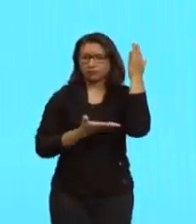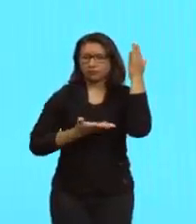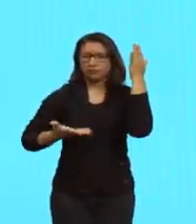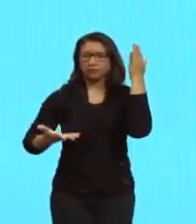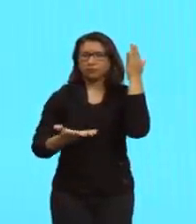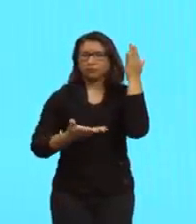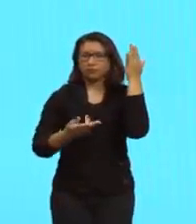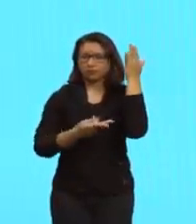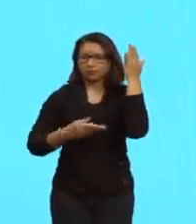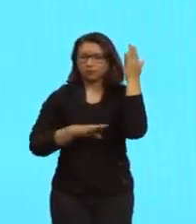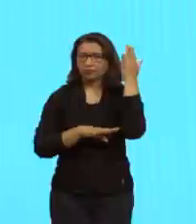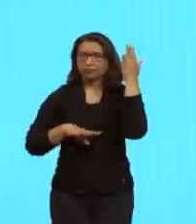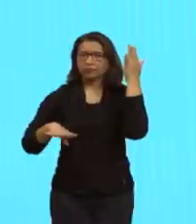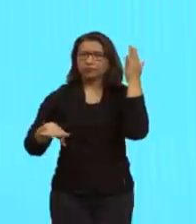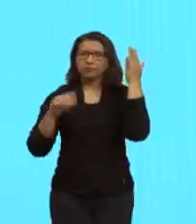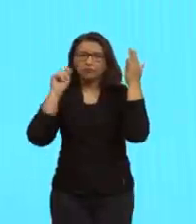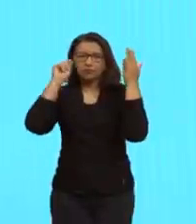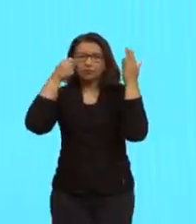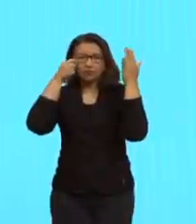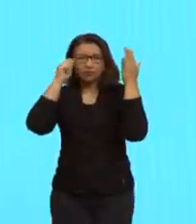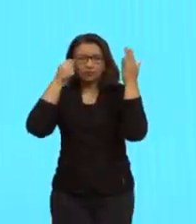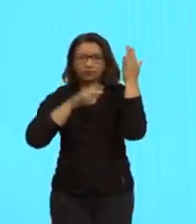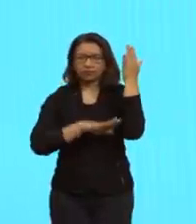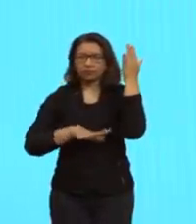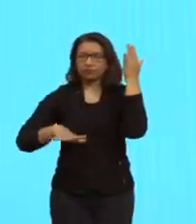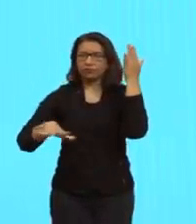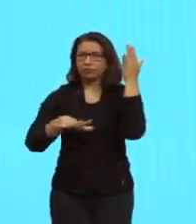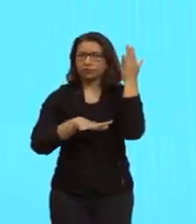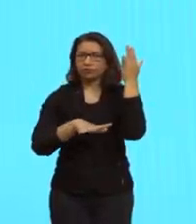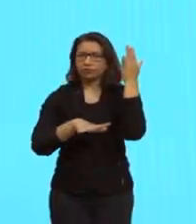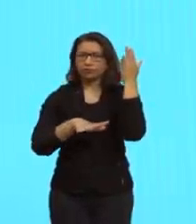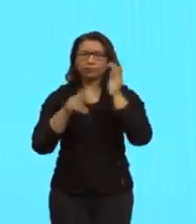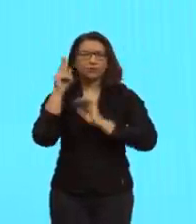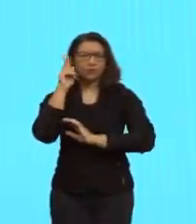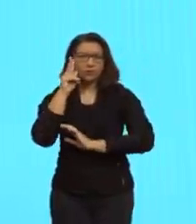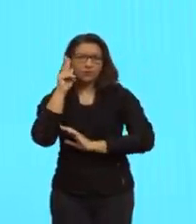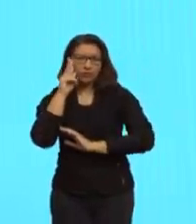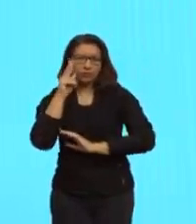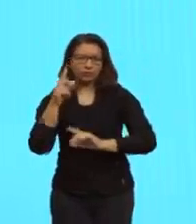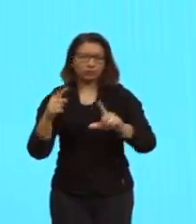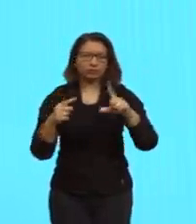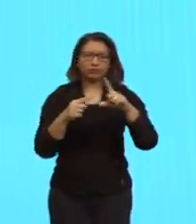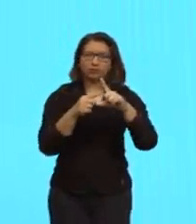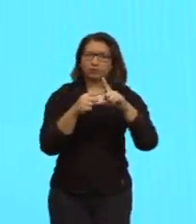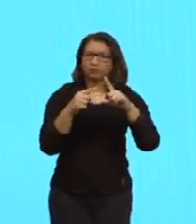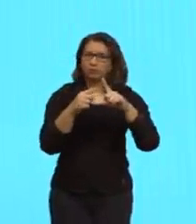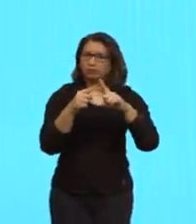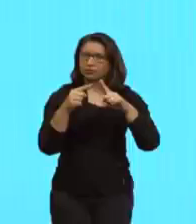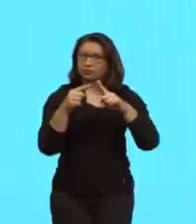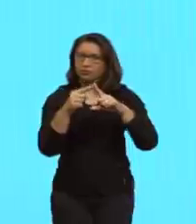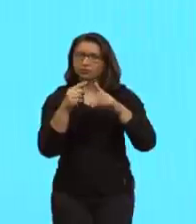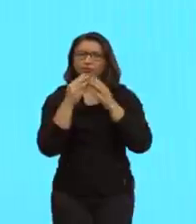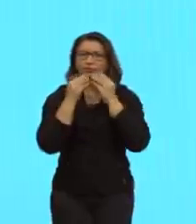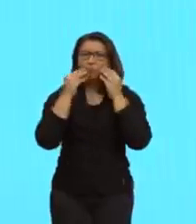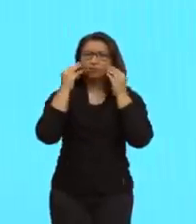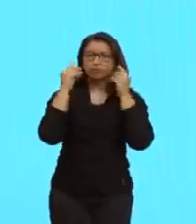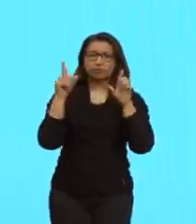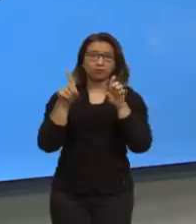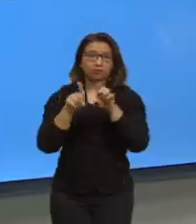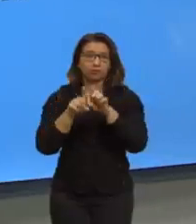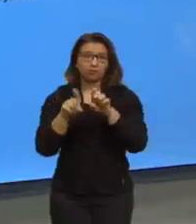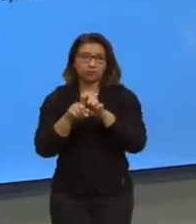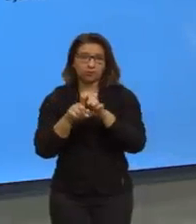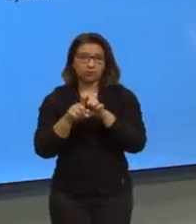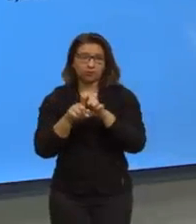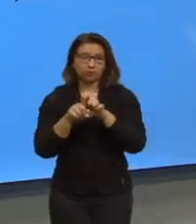estudar sobre sombras que foram projetadas? Não foi o Thales? Né? Depois o Pitágoras também, né? Que nós vimos